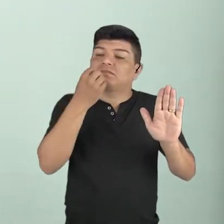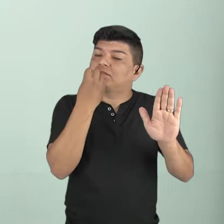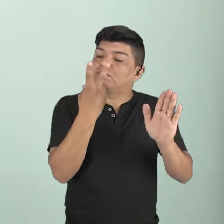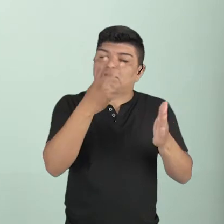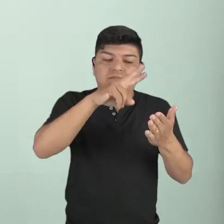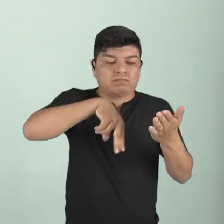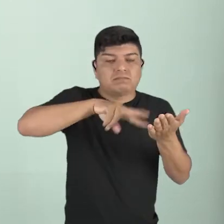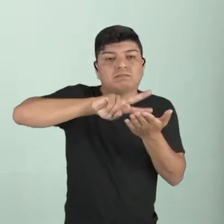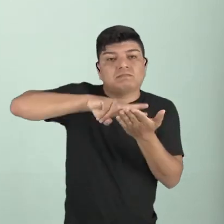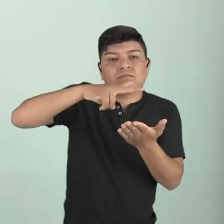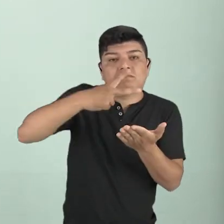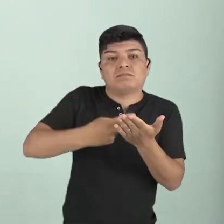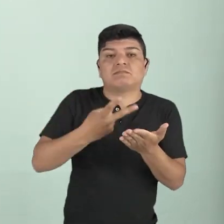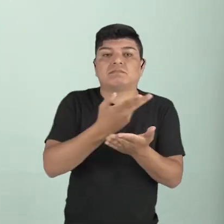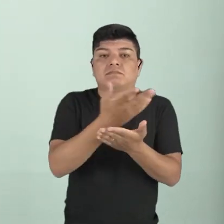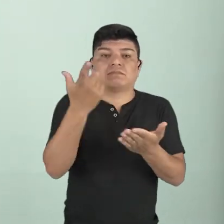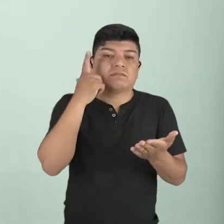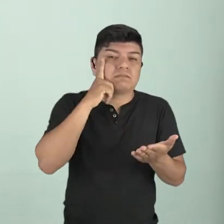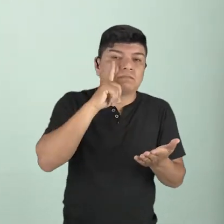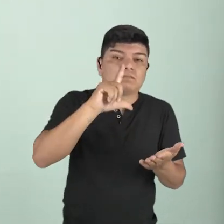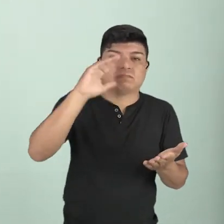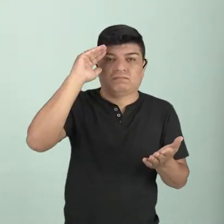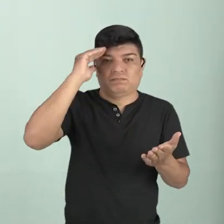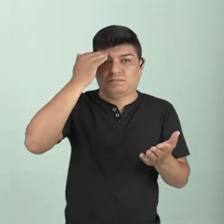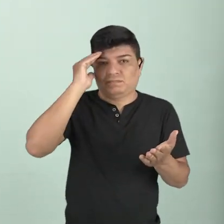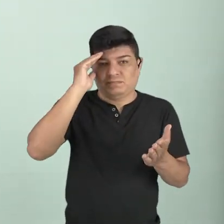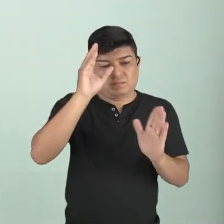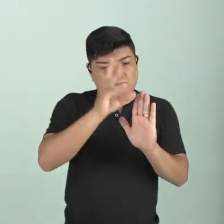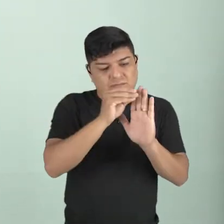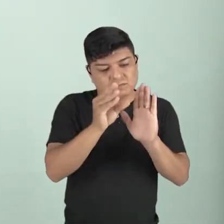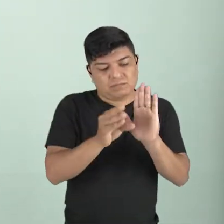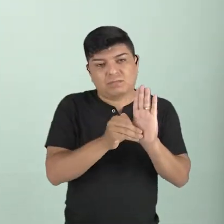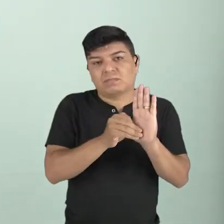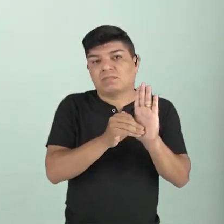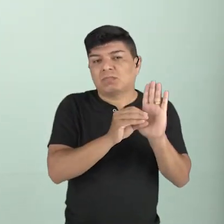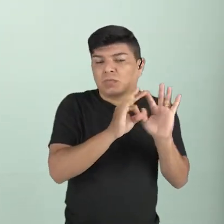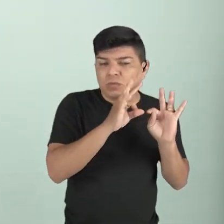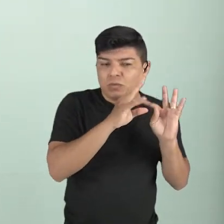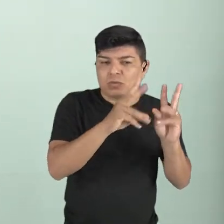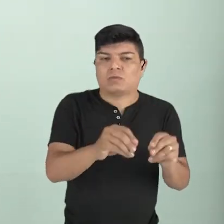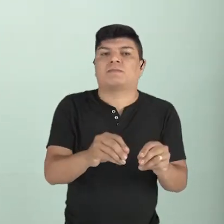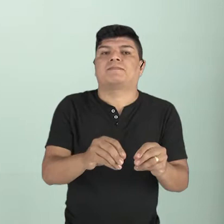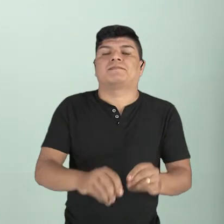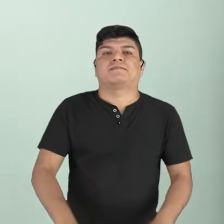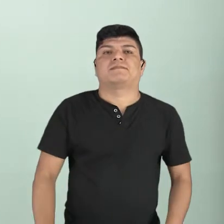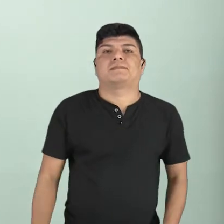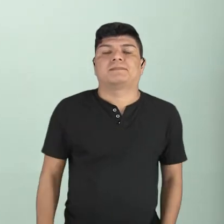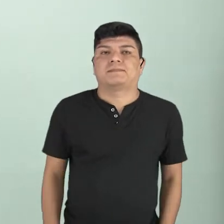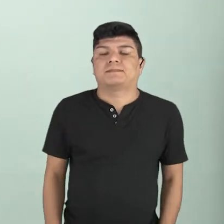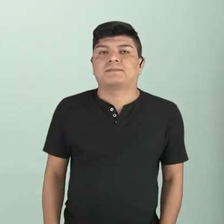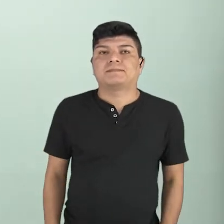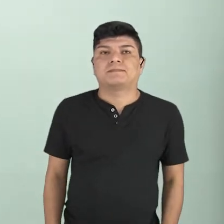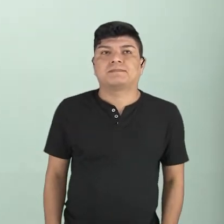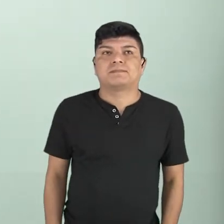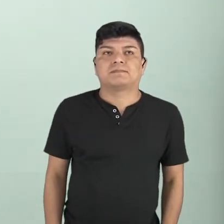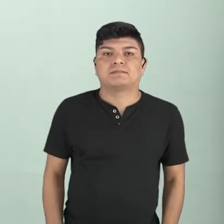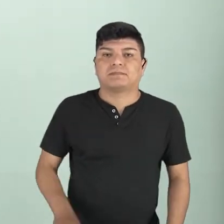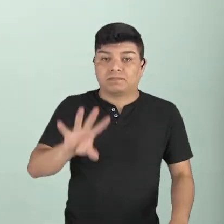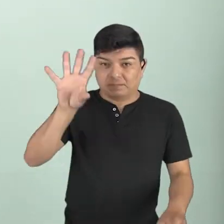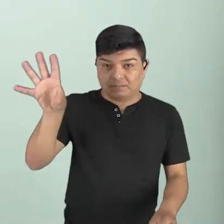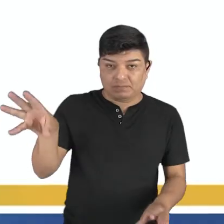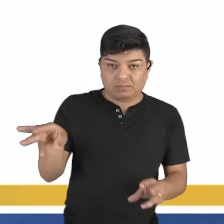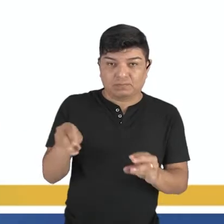numa boa interpretação para que você consiga compreender o conteúdo no todo, ok? Próximo,